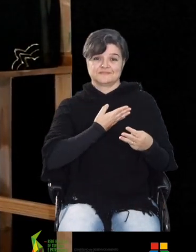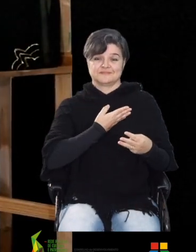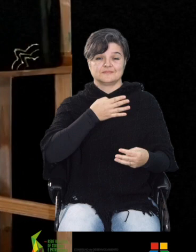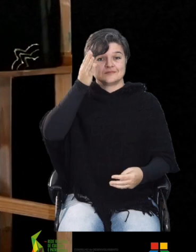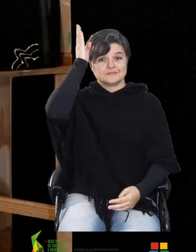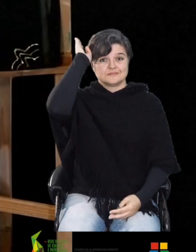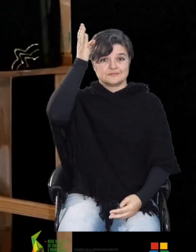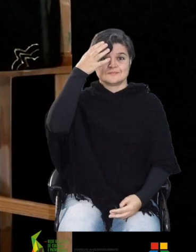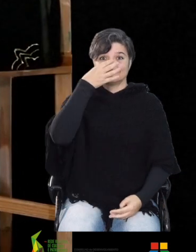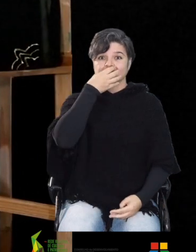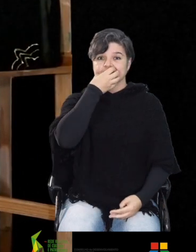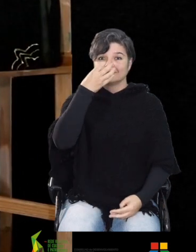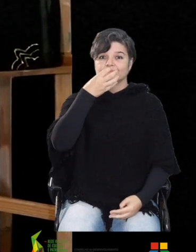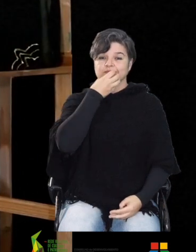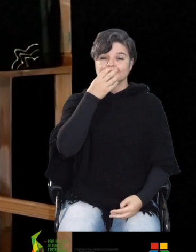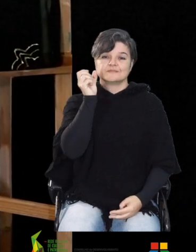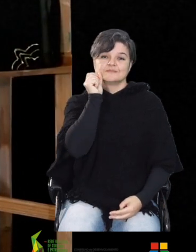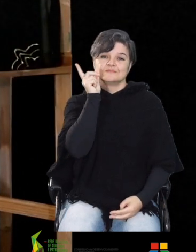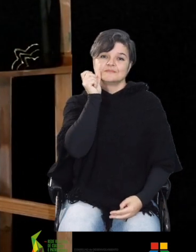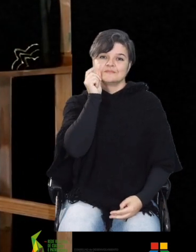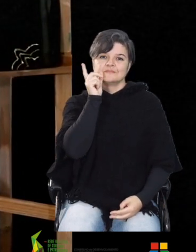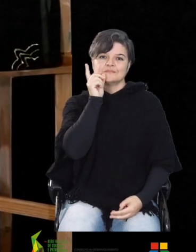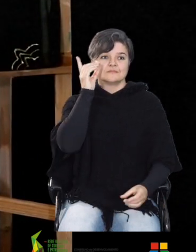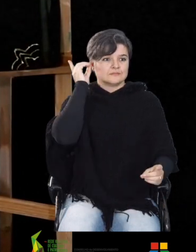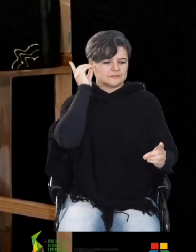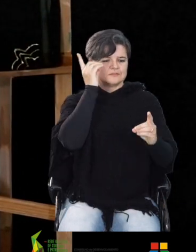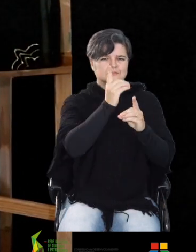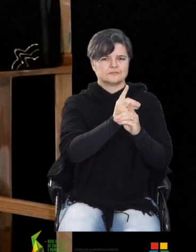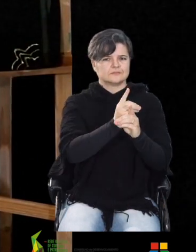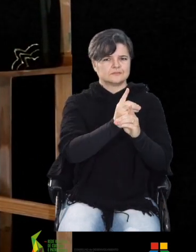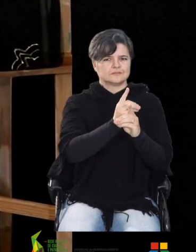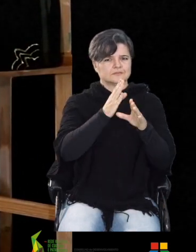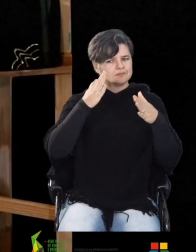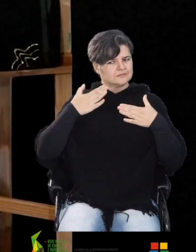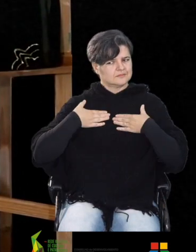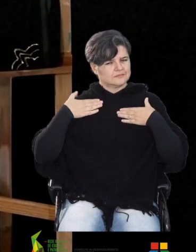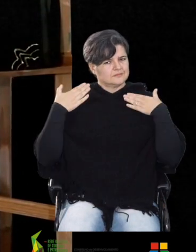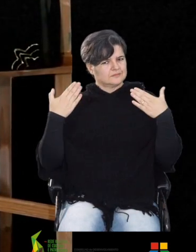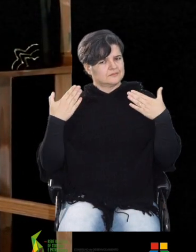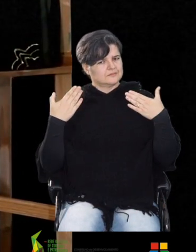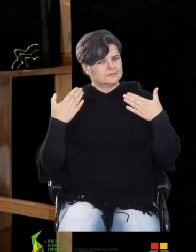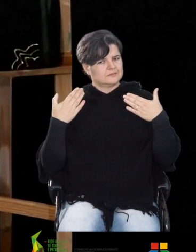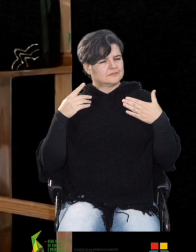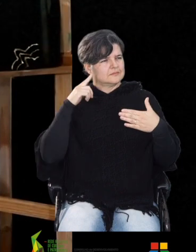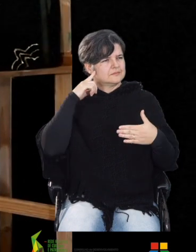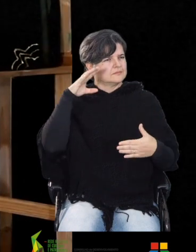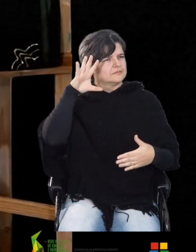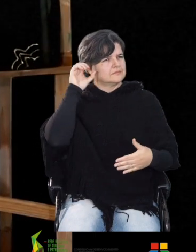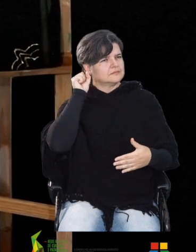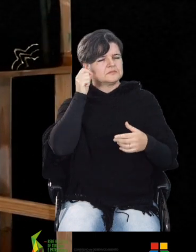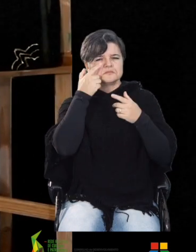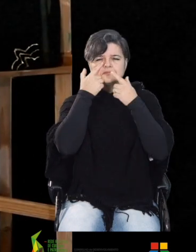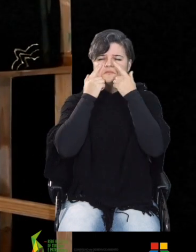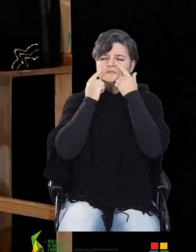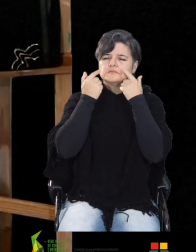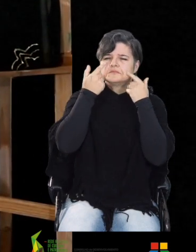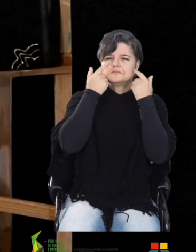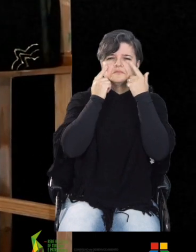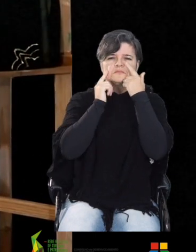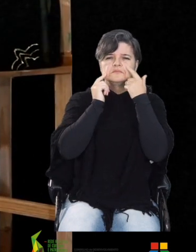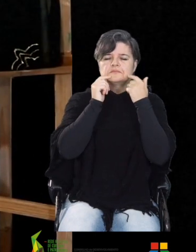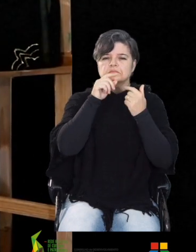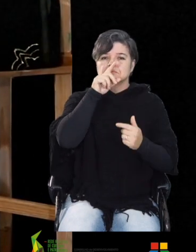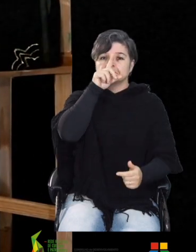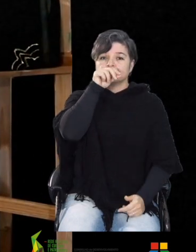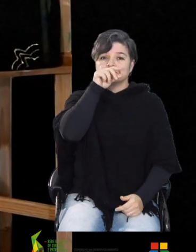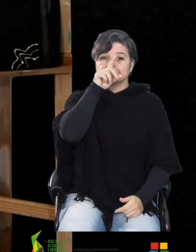sem parar quando mais eu nem vou escutar e qual é a